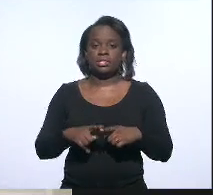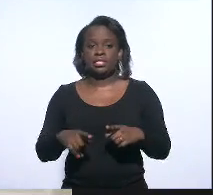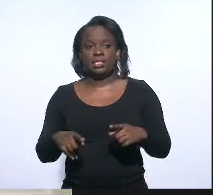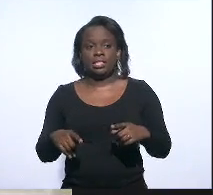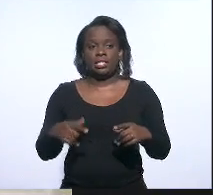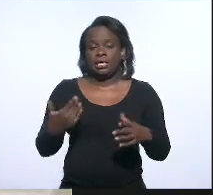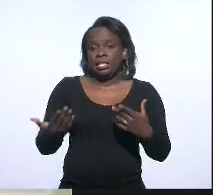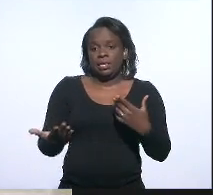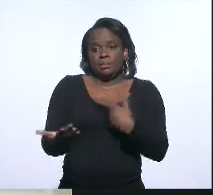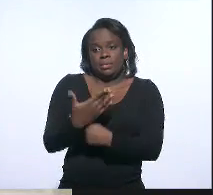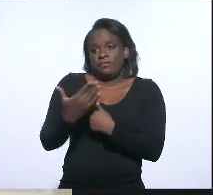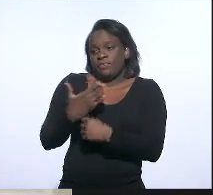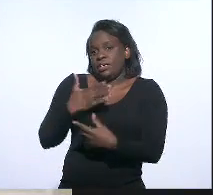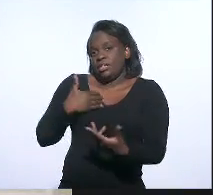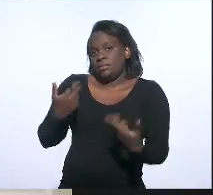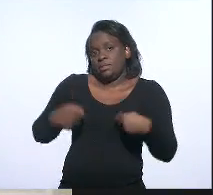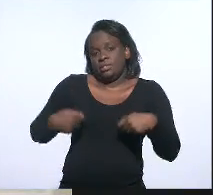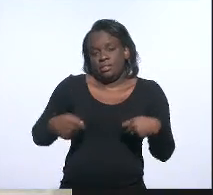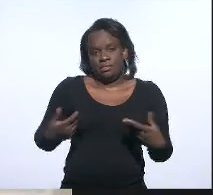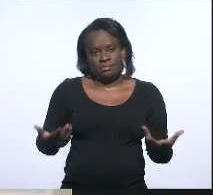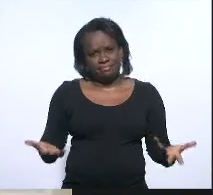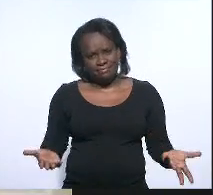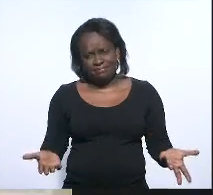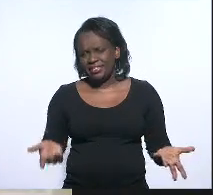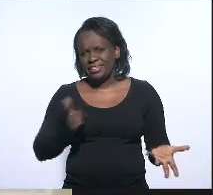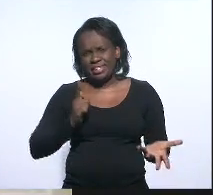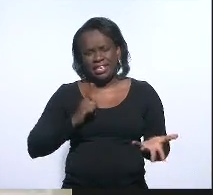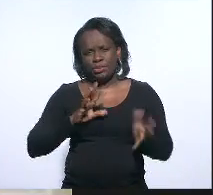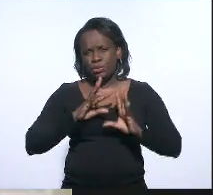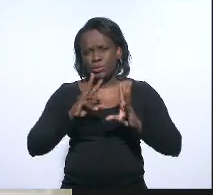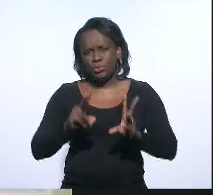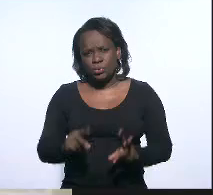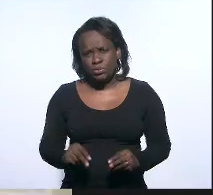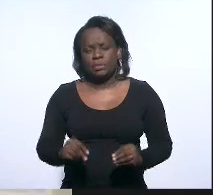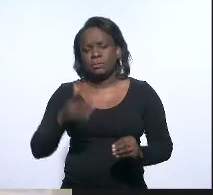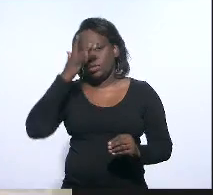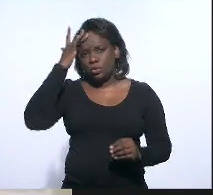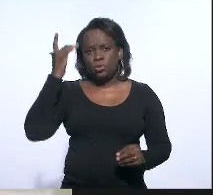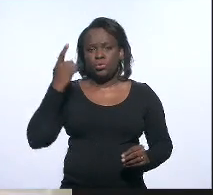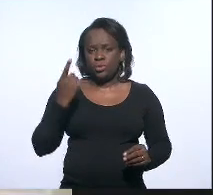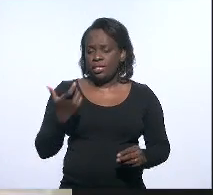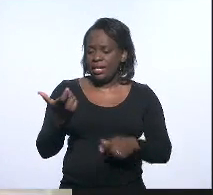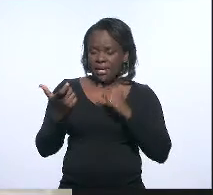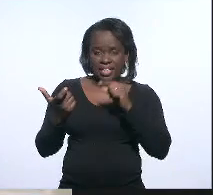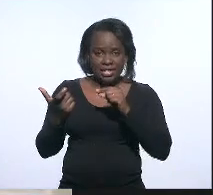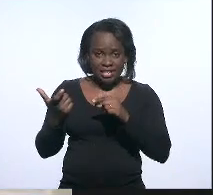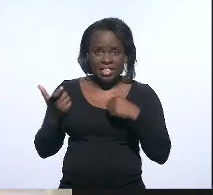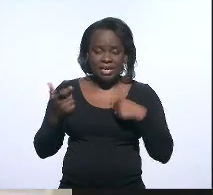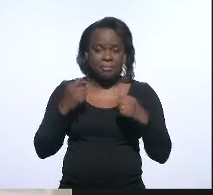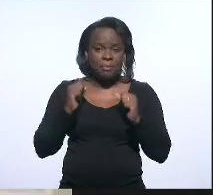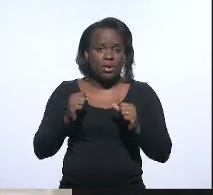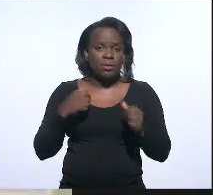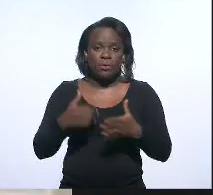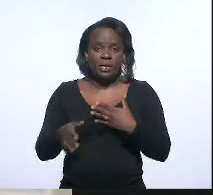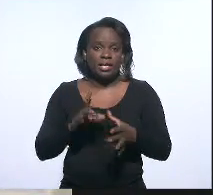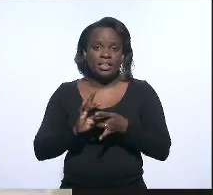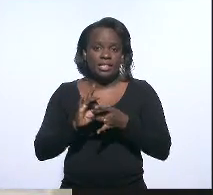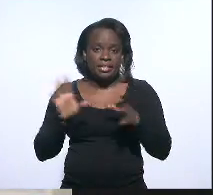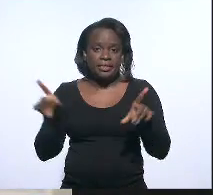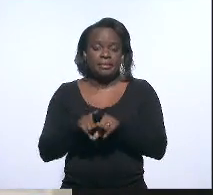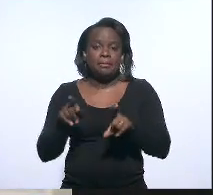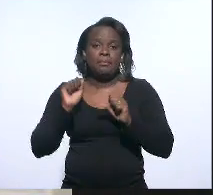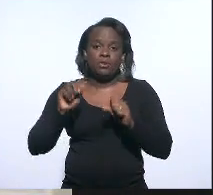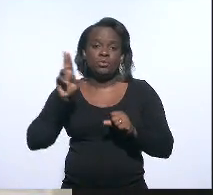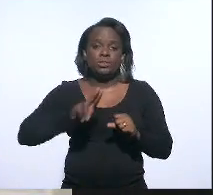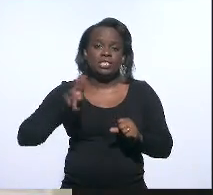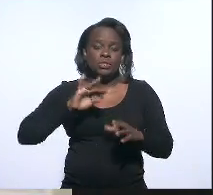por defesa pessoal. Enfim, tem de tudo, senhor presidente. Uma pessoa armada pode fazer tudo e pode usar